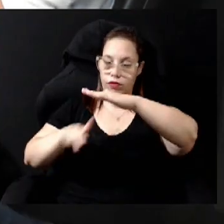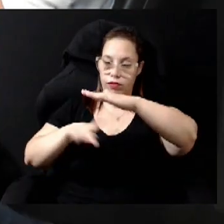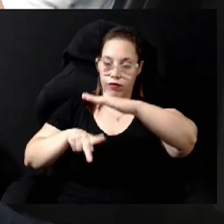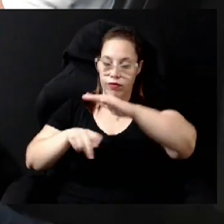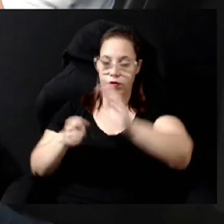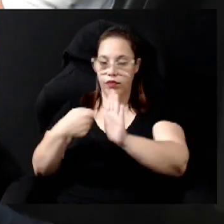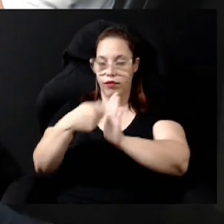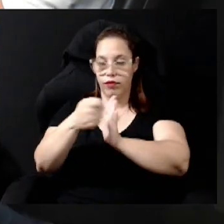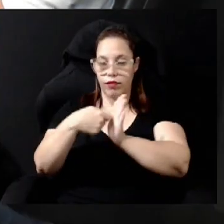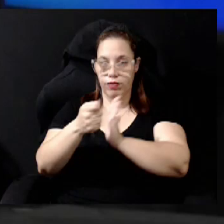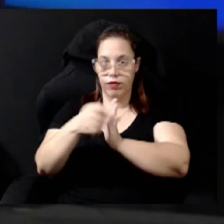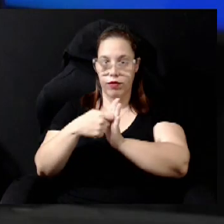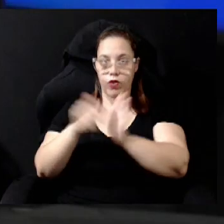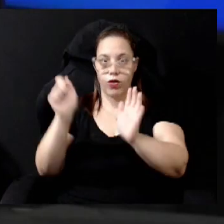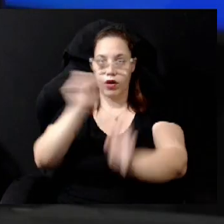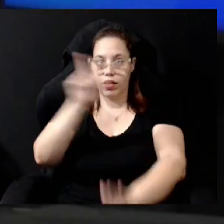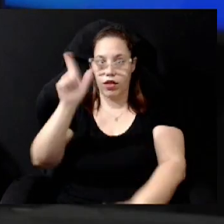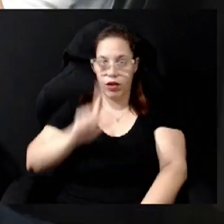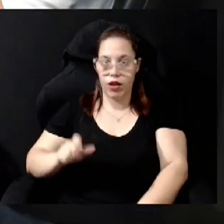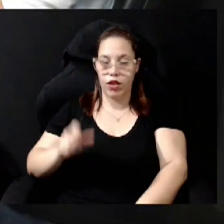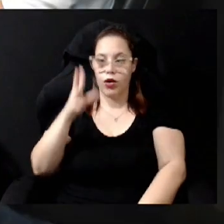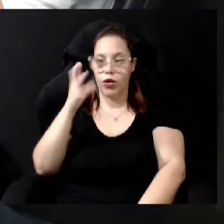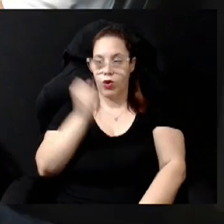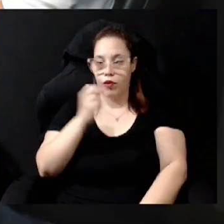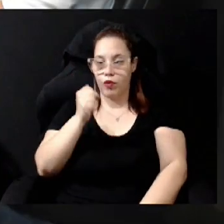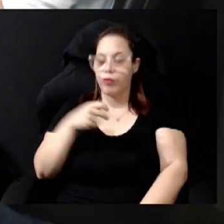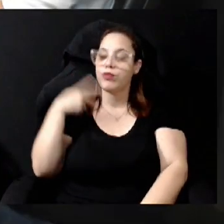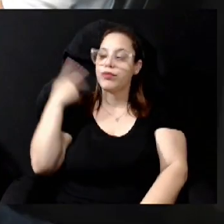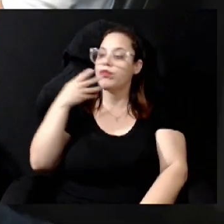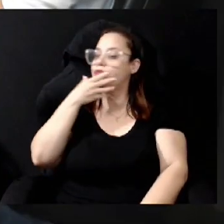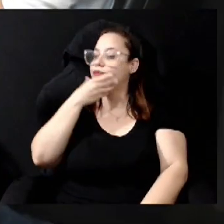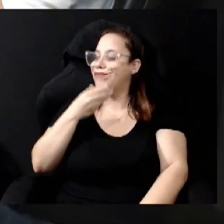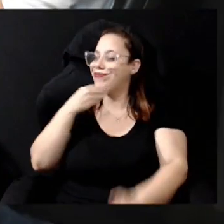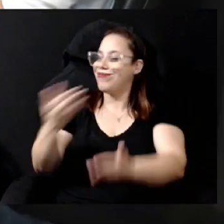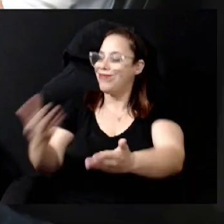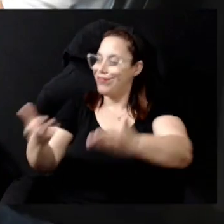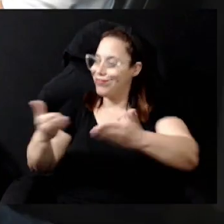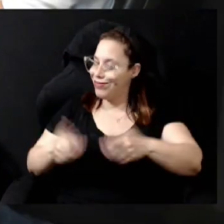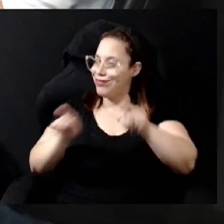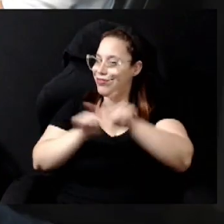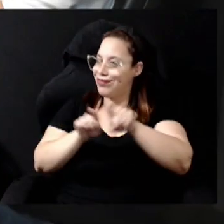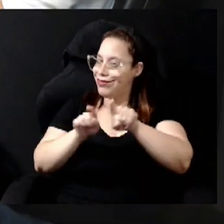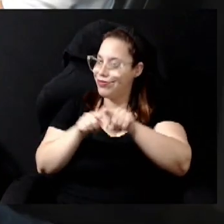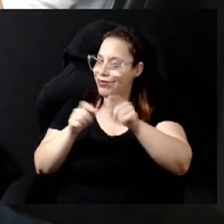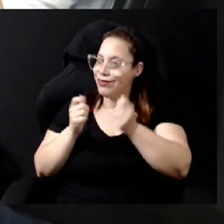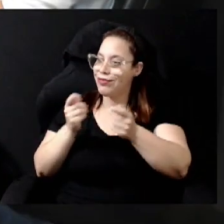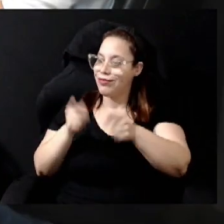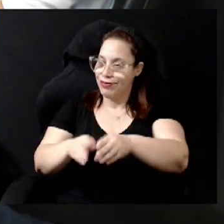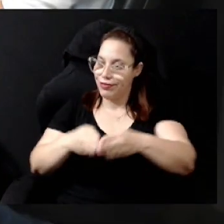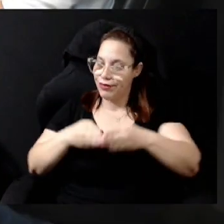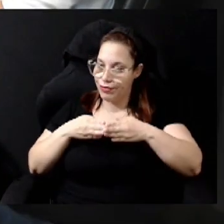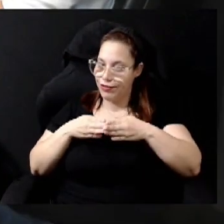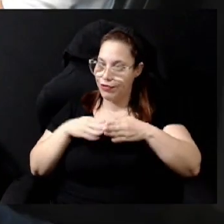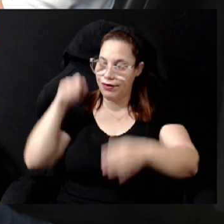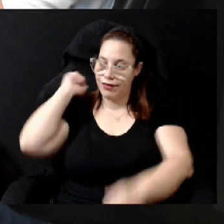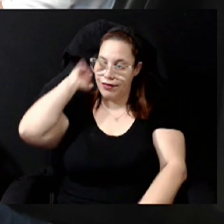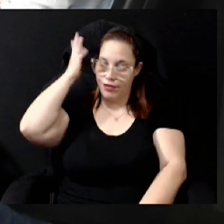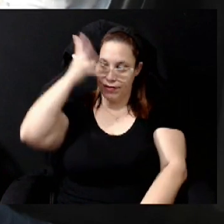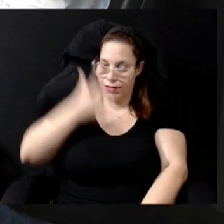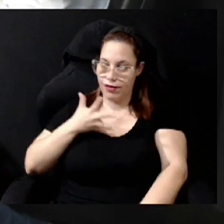em azul e branco. Vereador Carmo Luiz, seja bem-vindo também. Já faça, por favor, a sua auto e